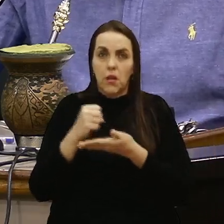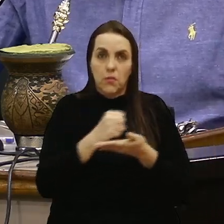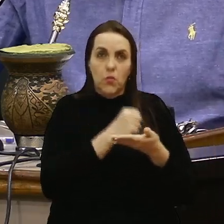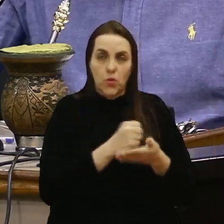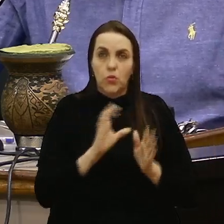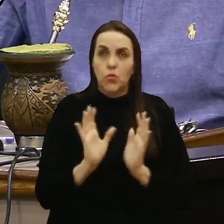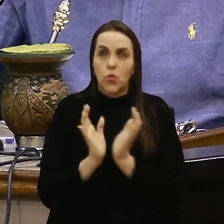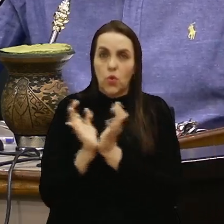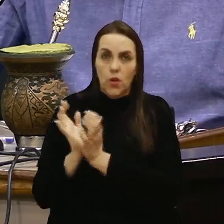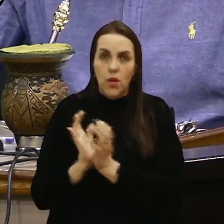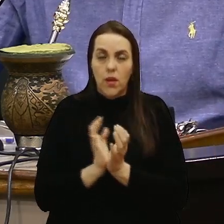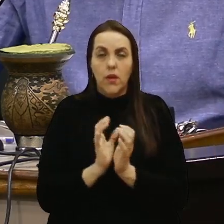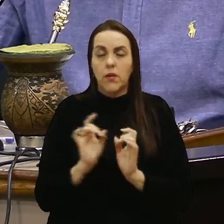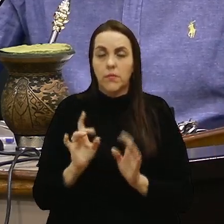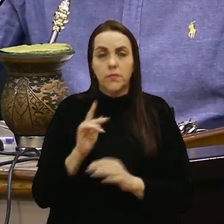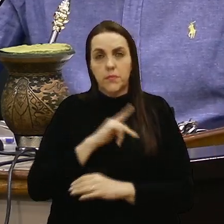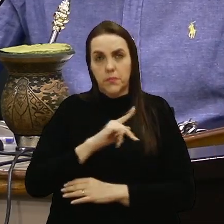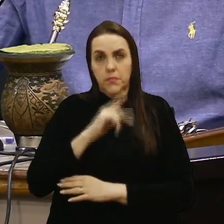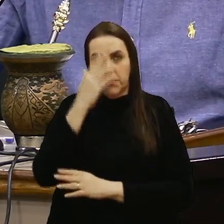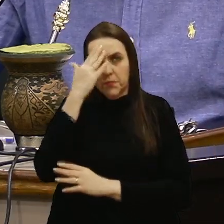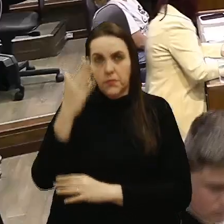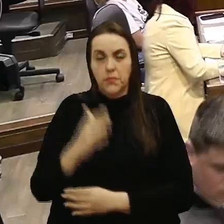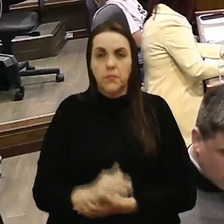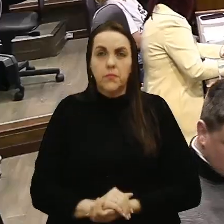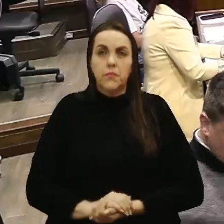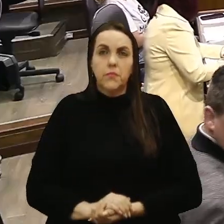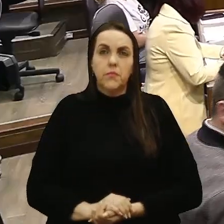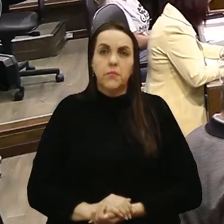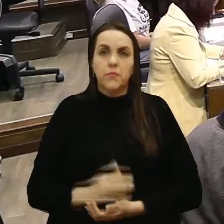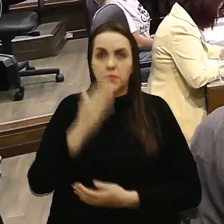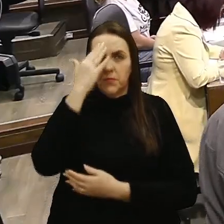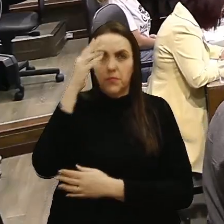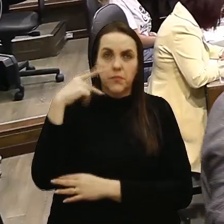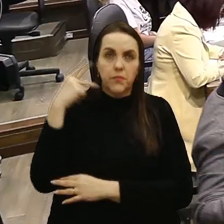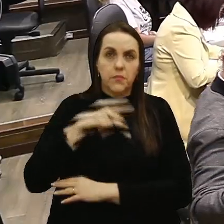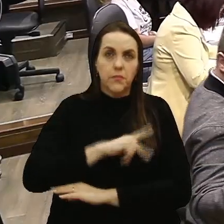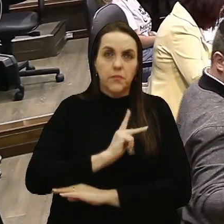colegas. Seria isso. Muito obrigado, senhor presidente. Obrigado, vereador Pedro Rodrigues. Com a palavra, vereador